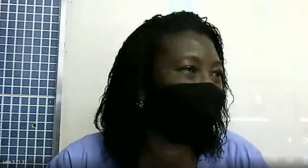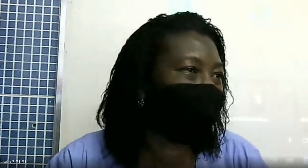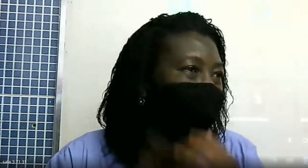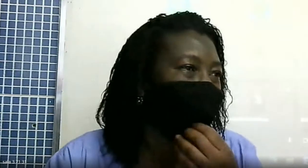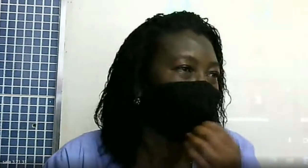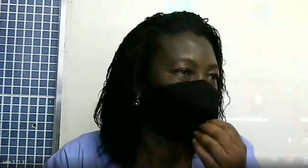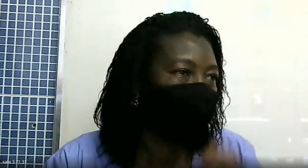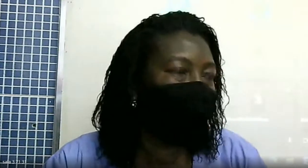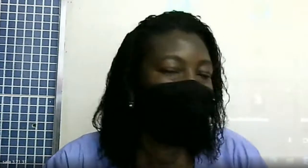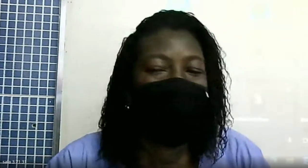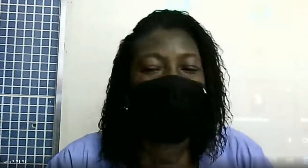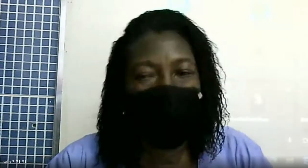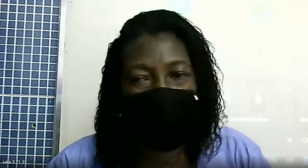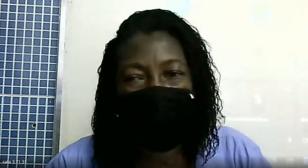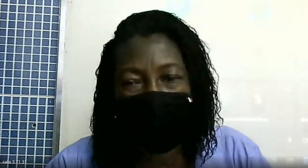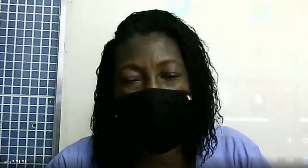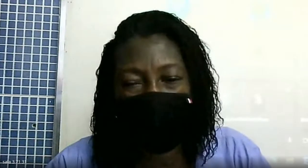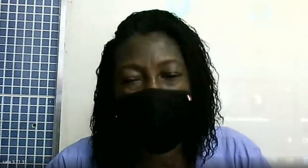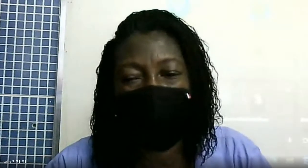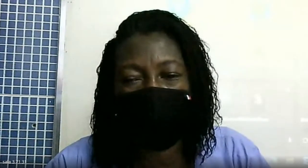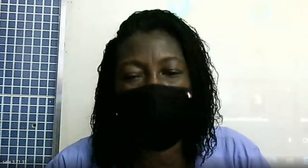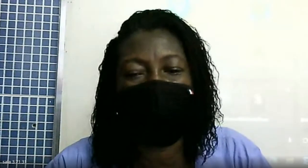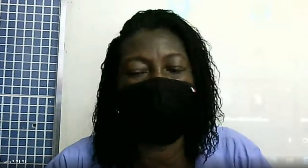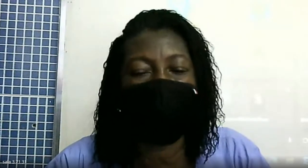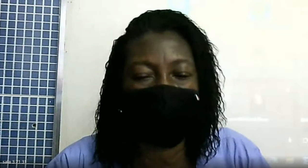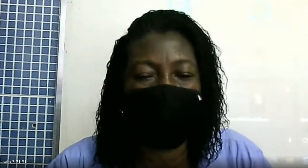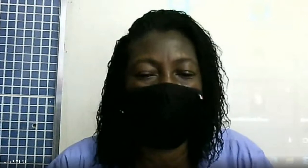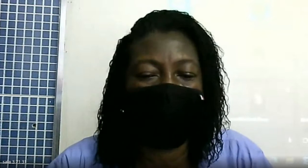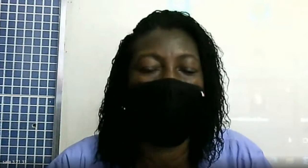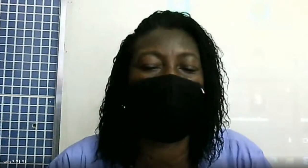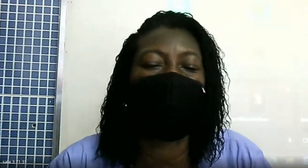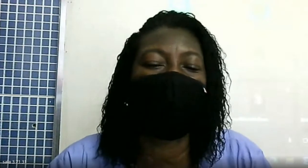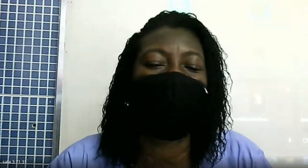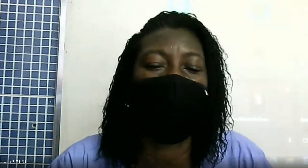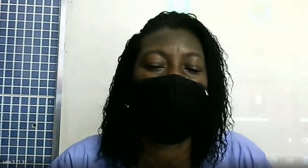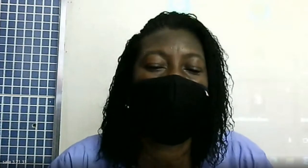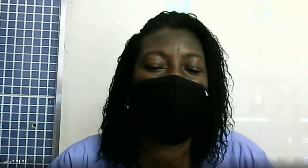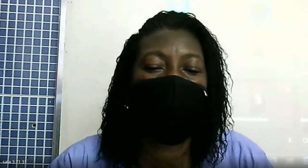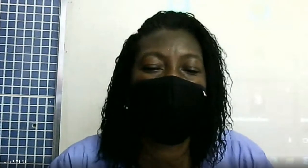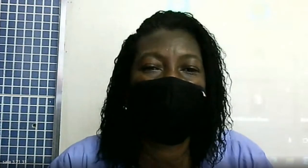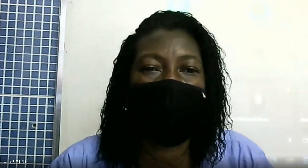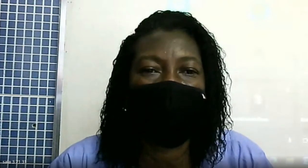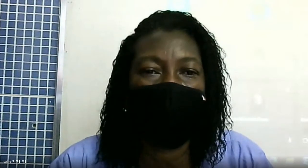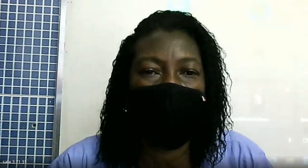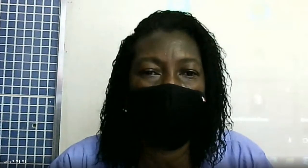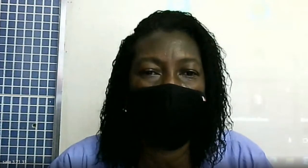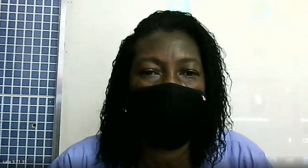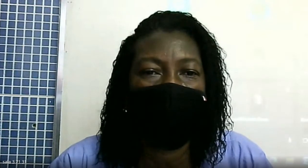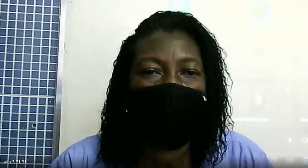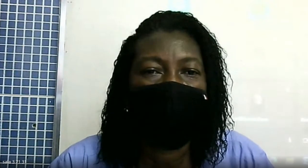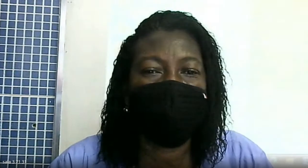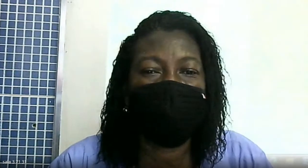o vídeo pela metade. Não. Só pela metade, né? Não deu tempo de fazer tudo. Então tá, então vamos lá. Então eu vou mostrar aqui